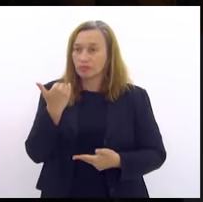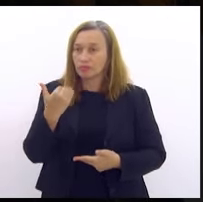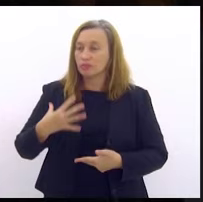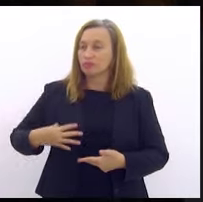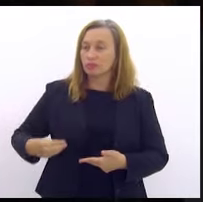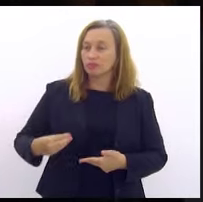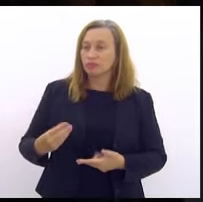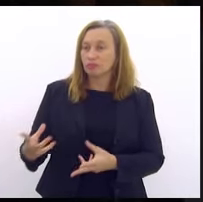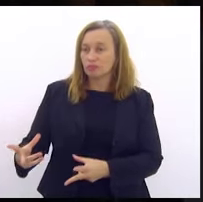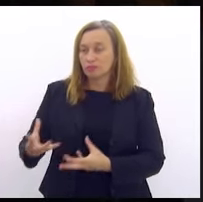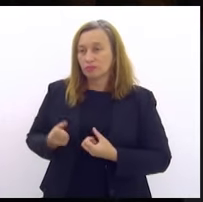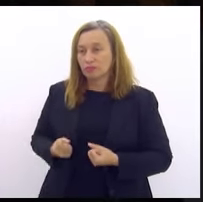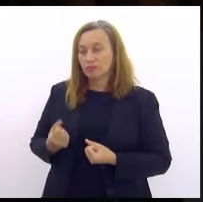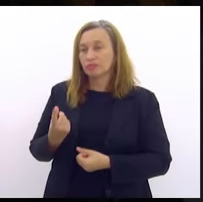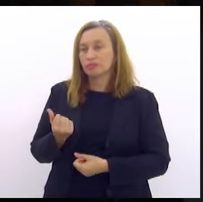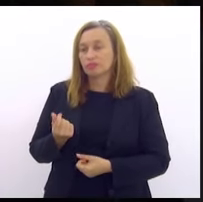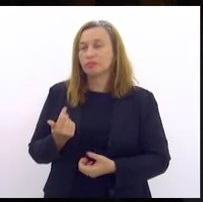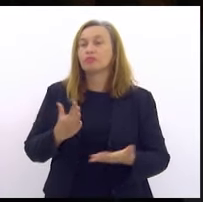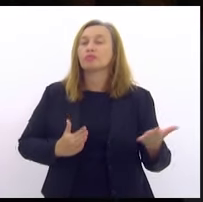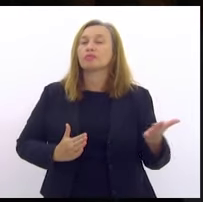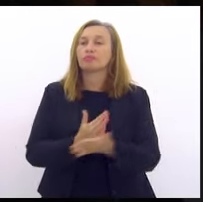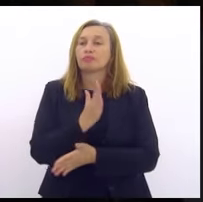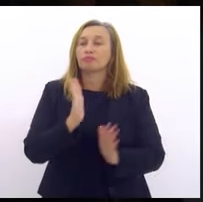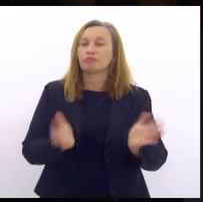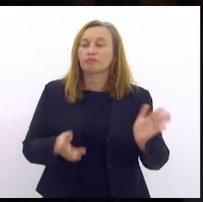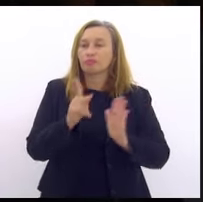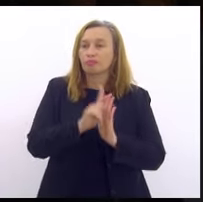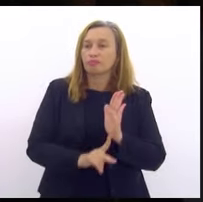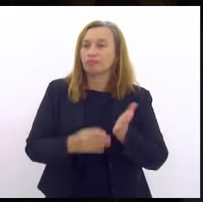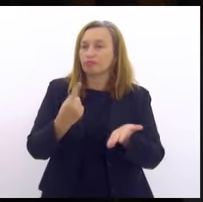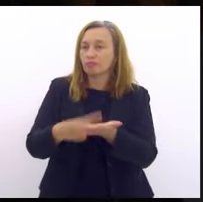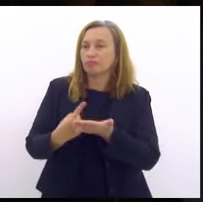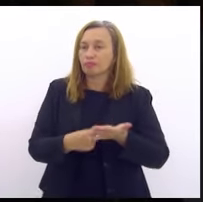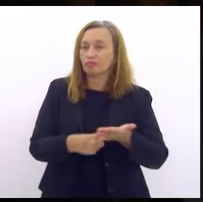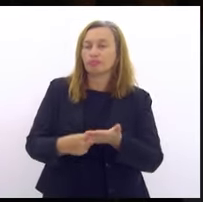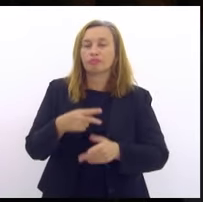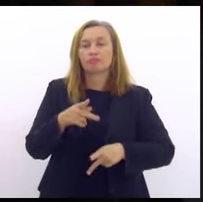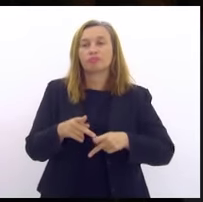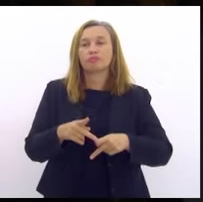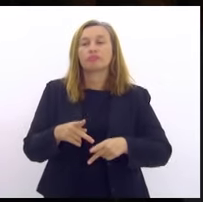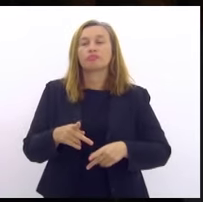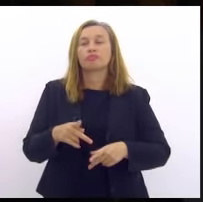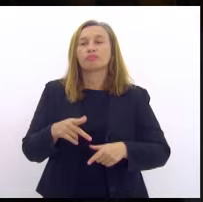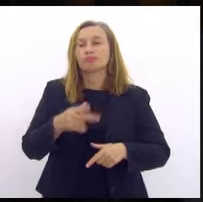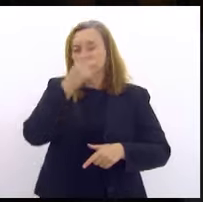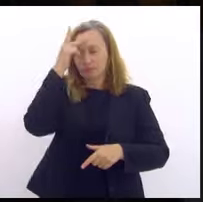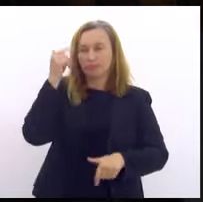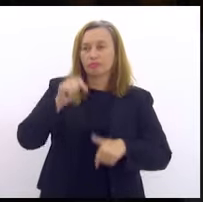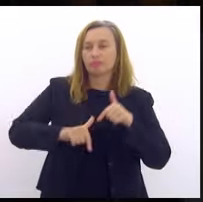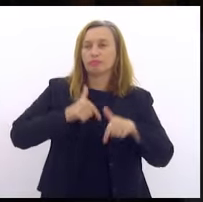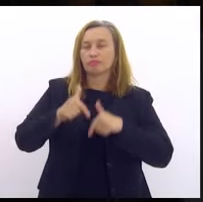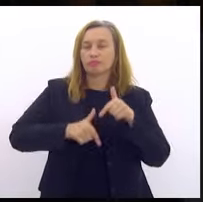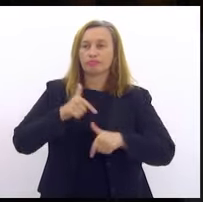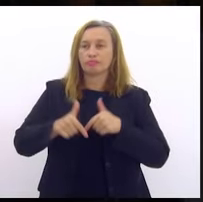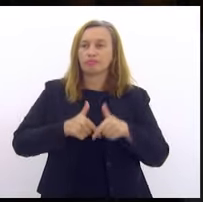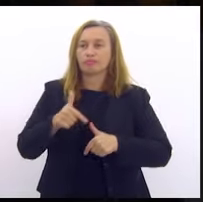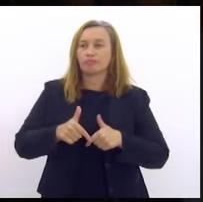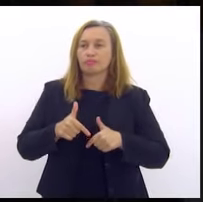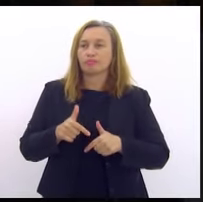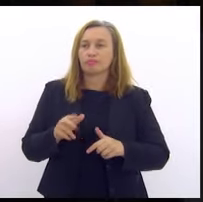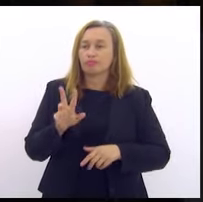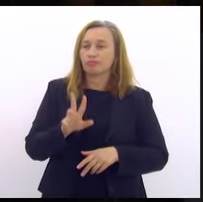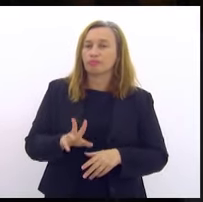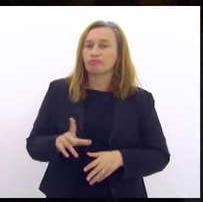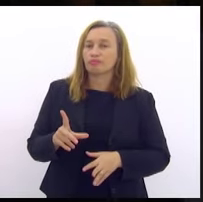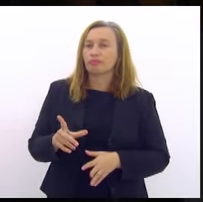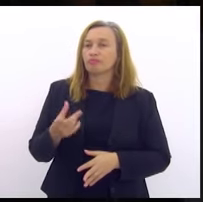Então, aprovar esse projeto agora é fazer um acordo com esses trabalhadores, de que eles vão passar a usufruir agora